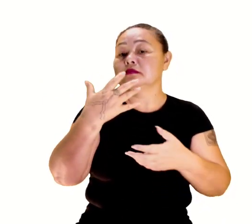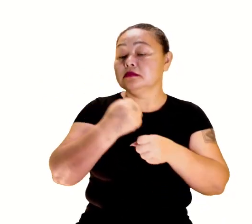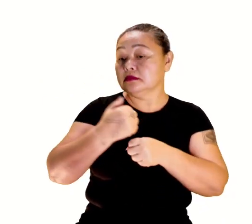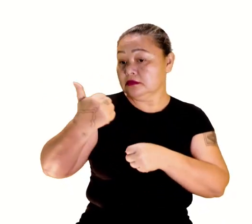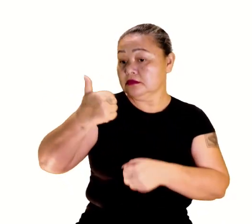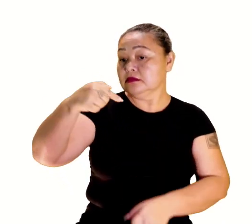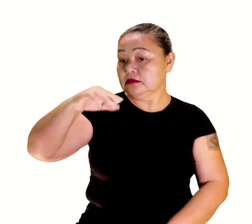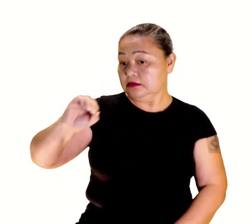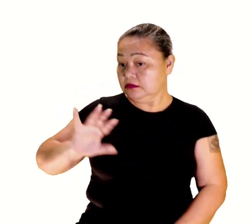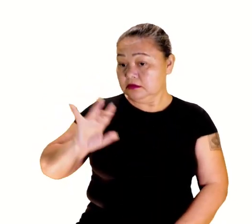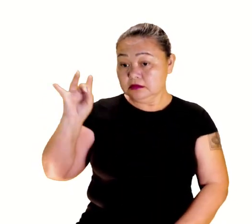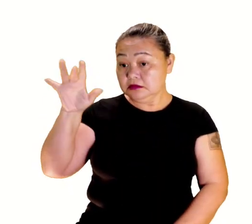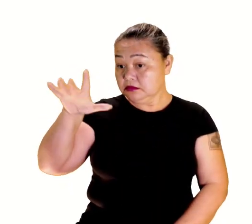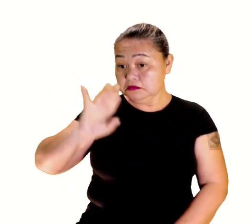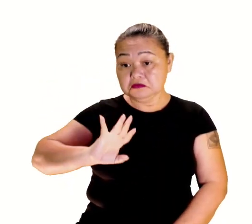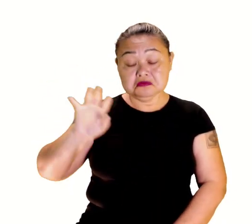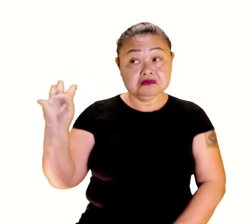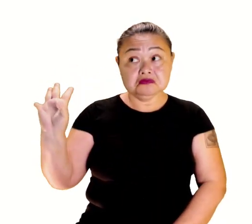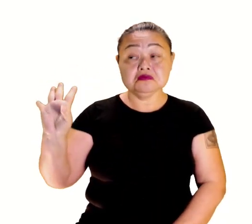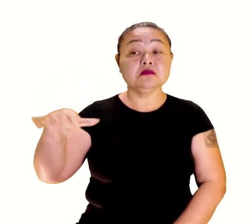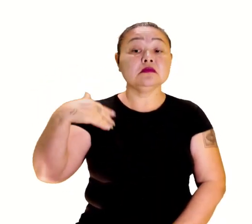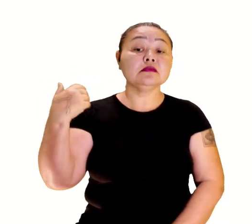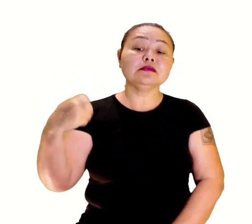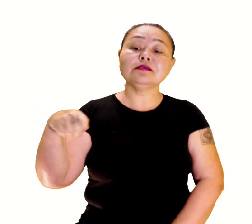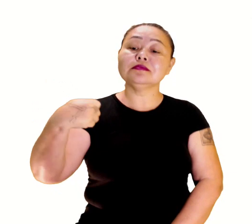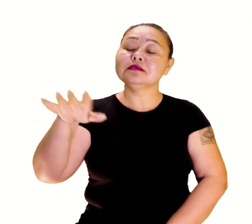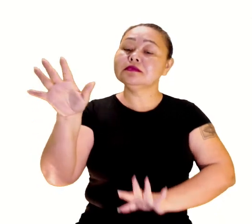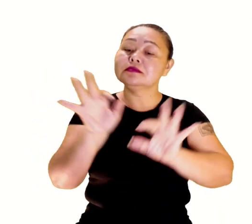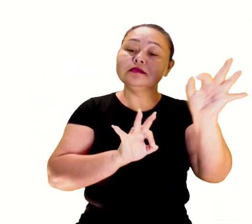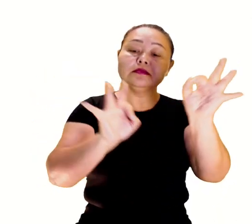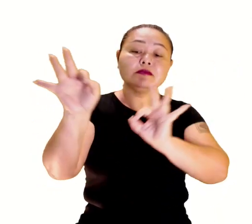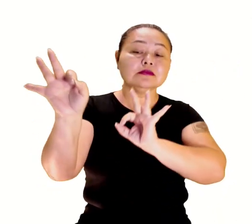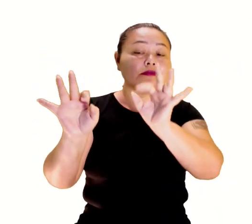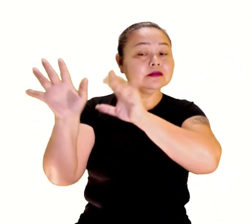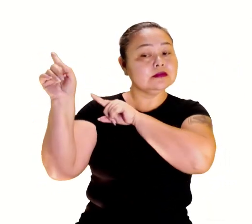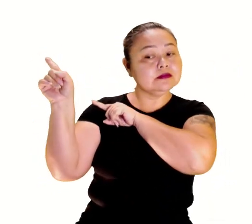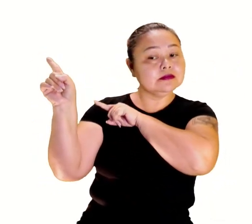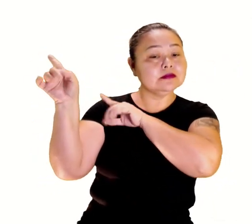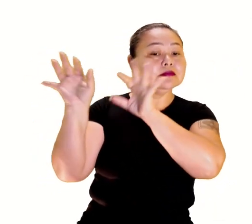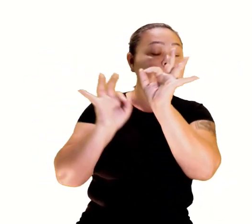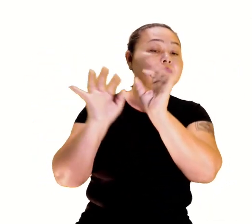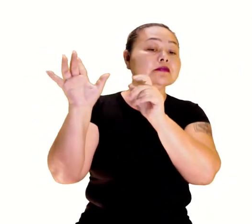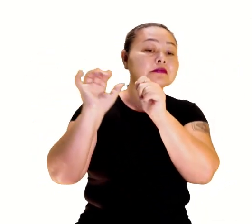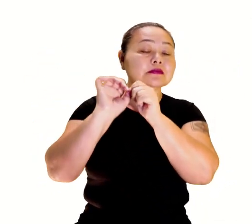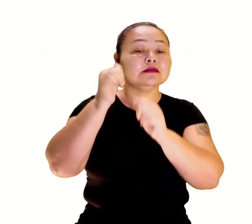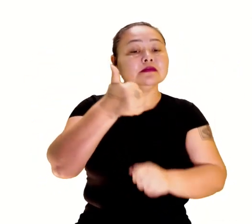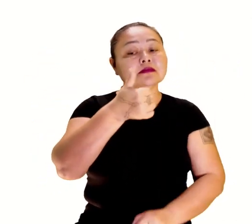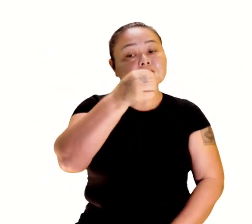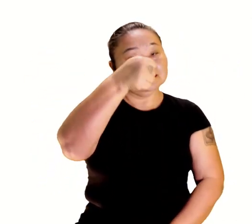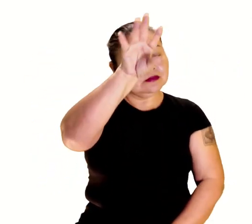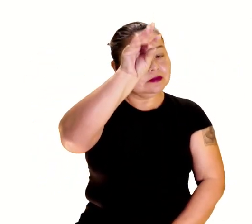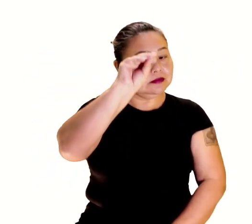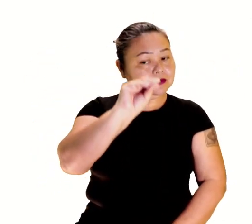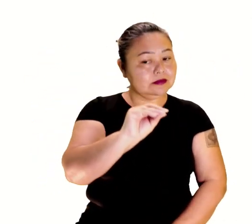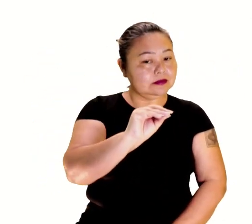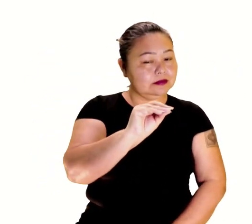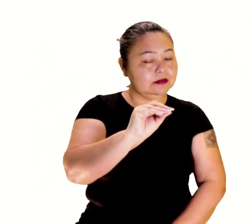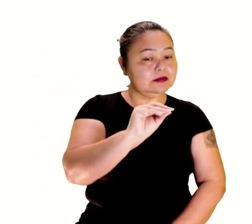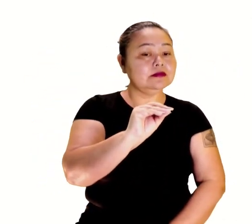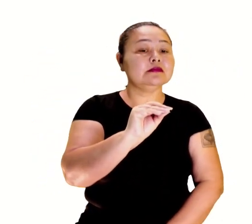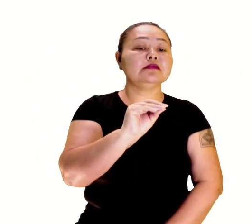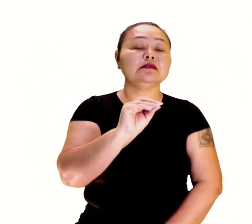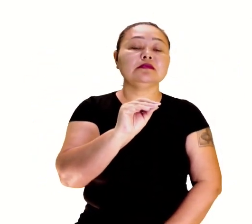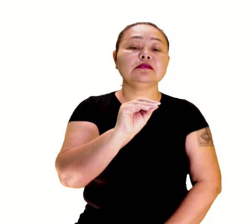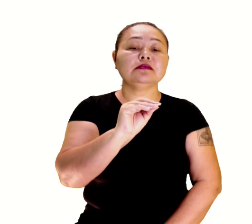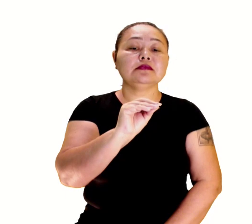segundo membro é 70? Isso. Então, agora a gente precisa organizar essa parada aí. Vamos lá? 10x já está no primeiro membro? Está no primeiro membro. Então, vamos